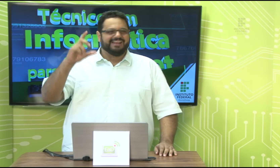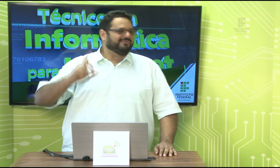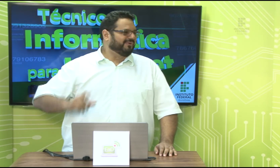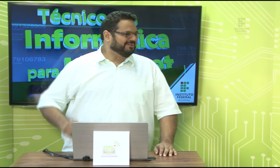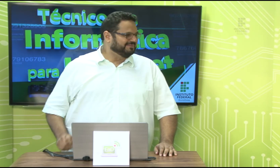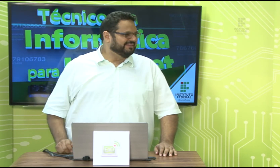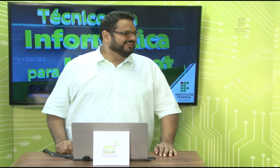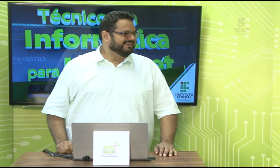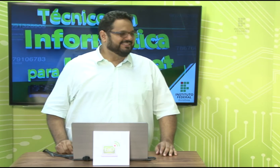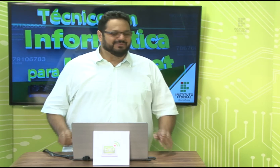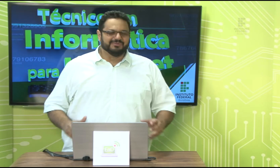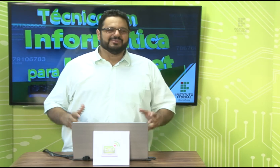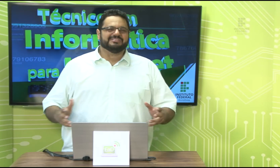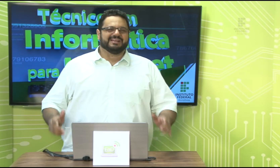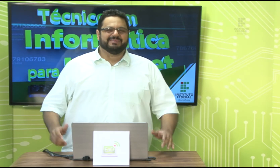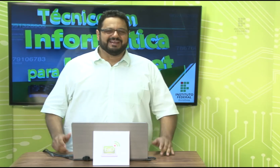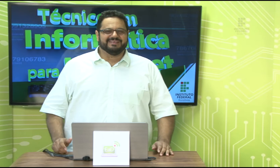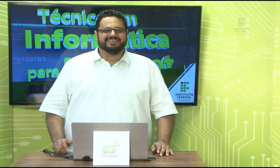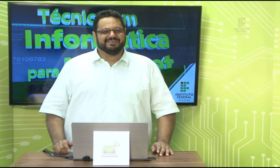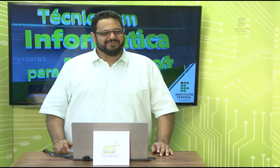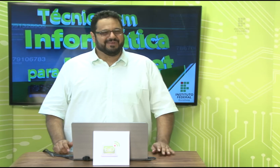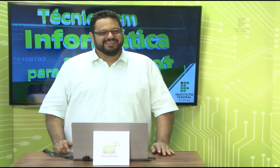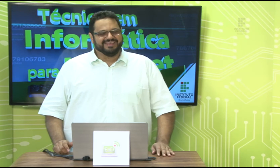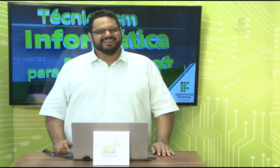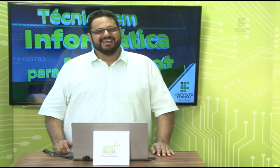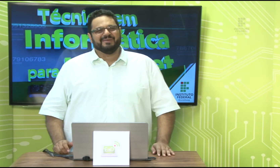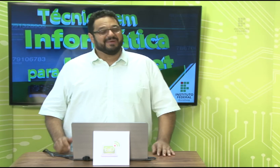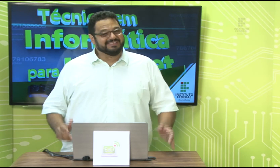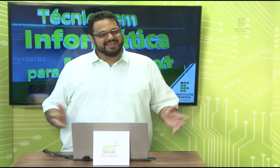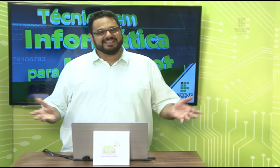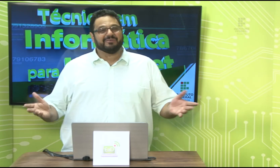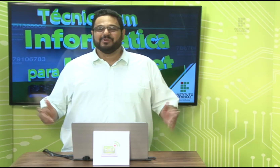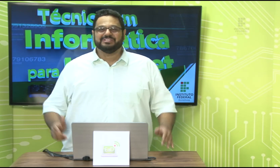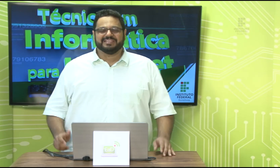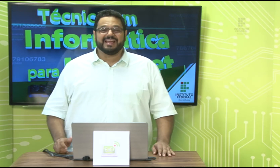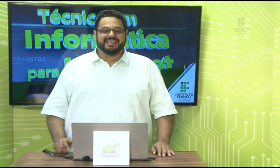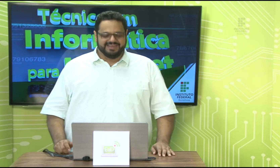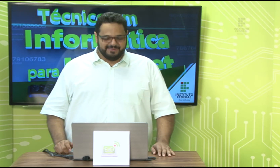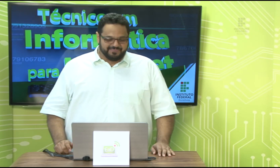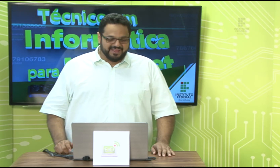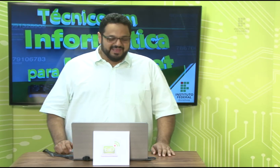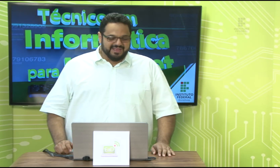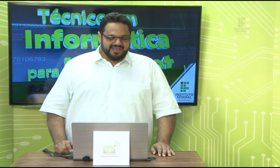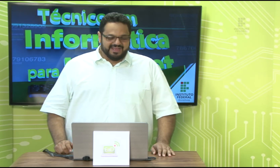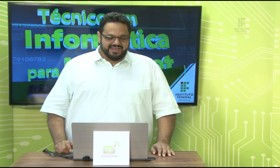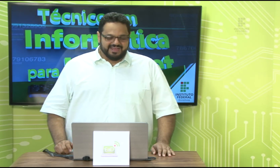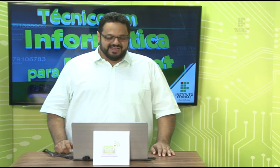tira aquela foto. Quer dizer, todo o nosso trabalho foi... Mas a tecnologia está aí, né?